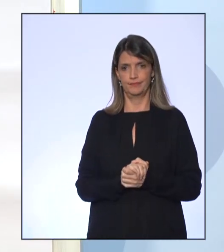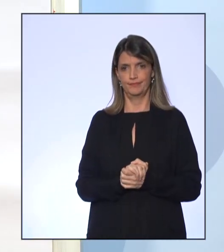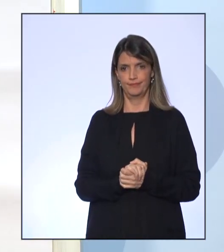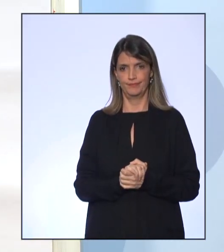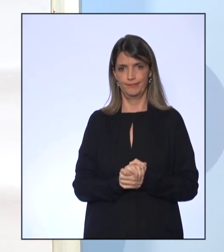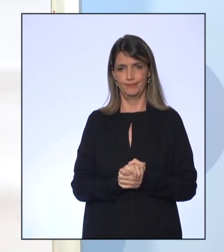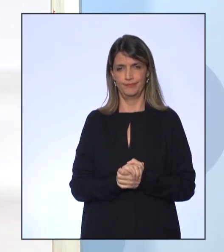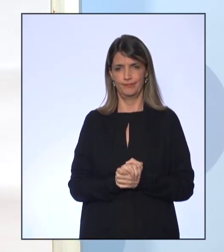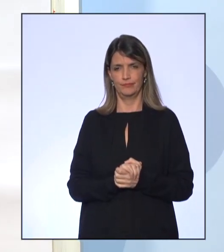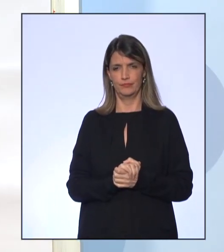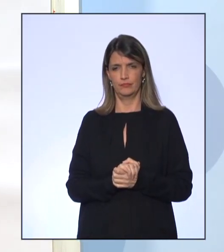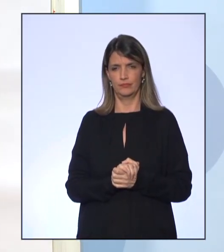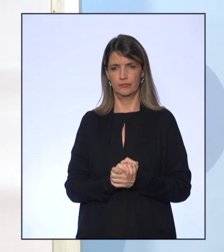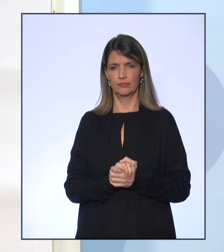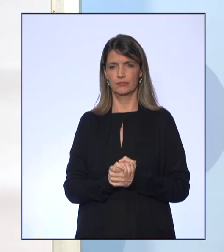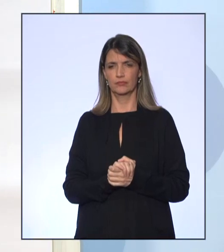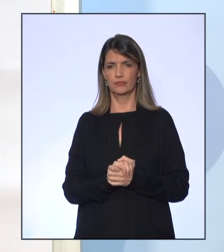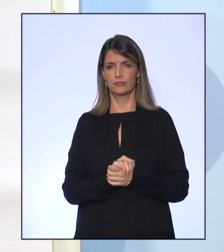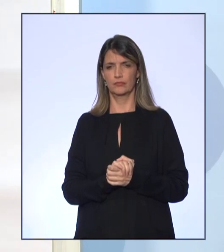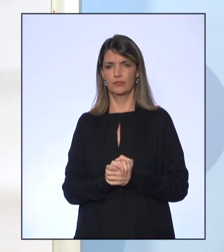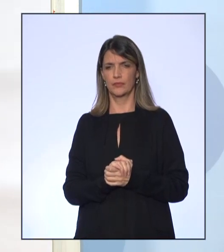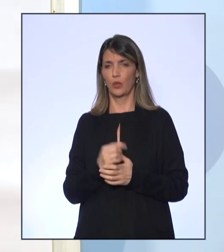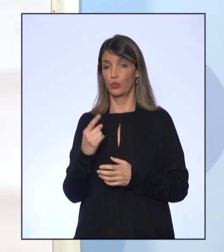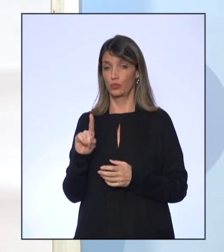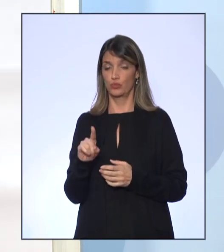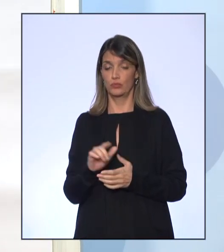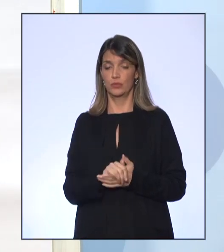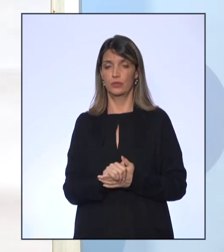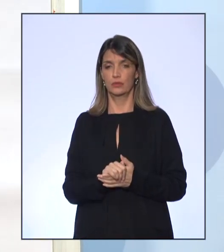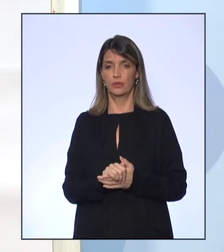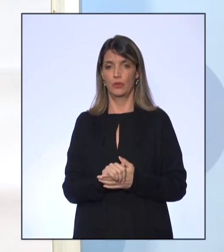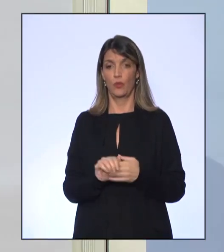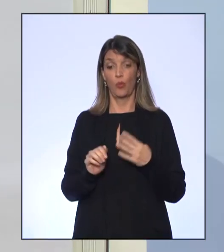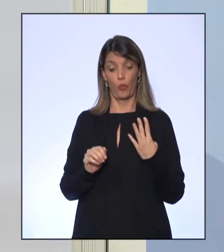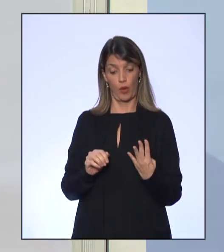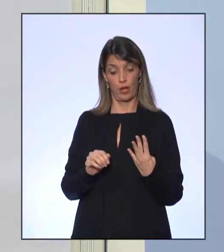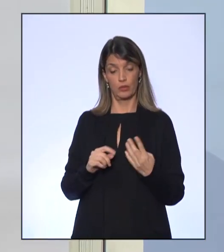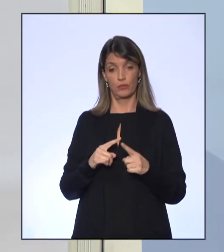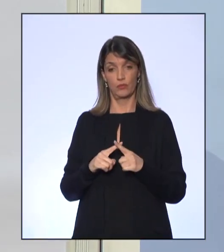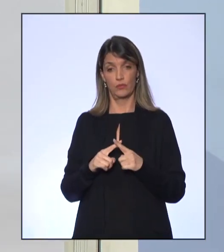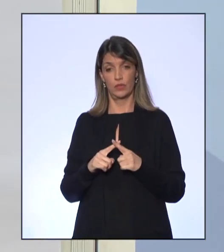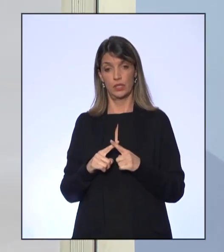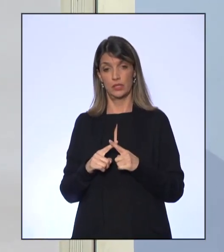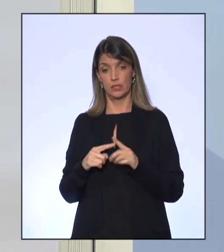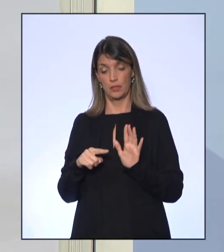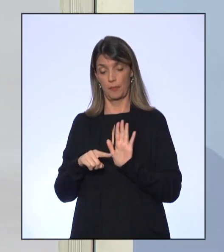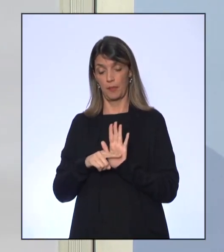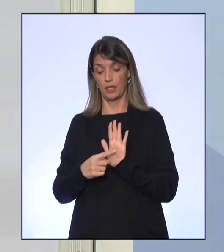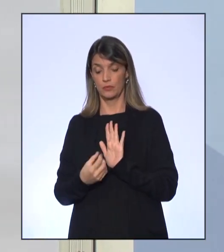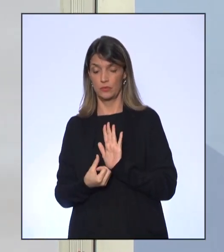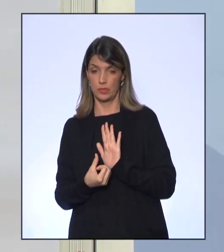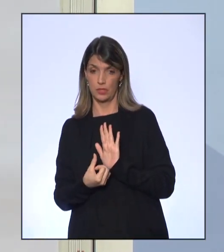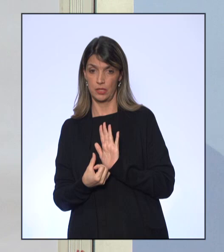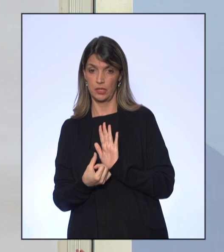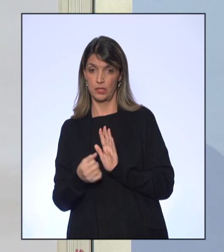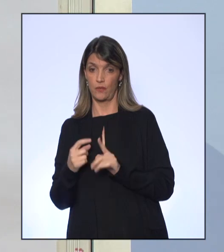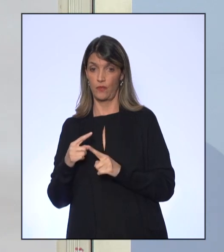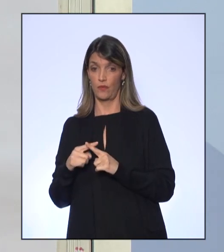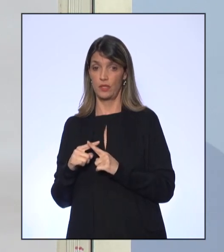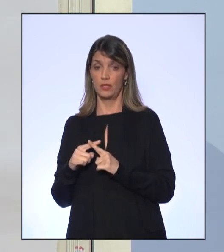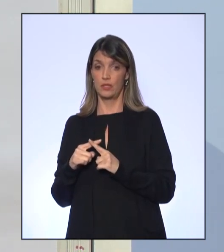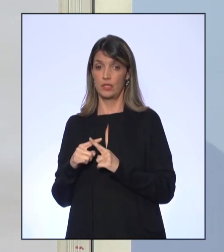O 6 está certo. Aí eu tenho a última aqui, ó, nessa diagonal. 4 vezes menos 6